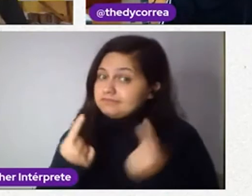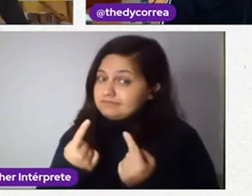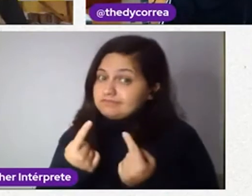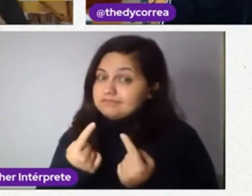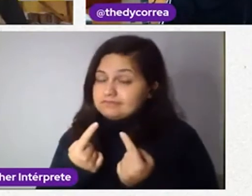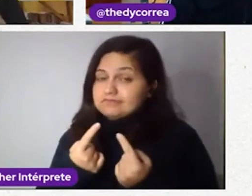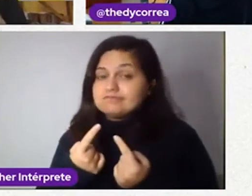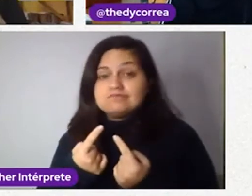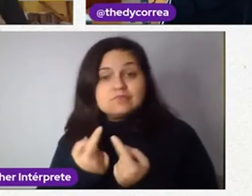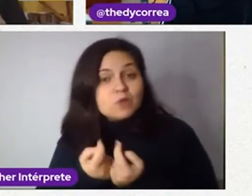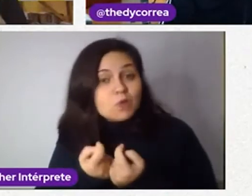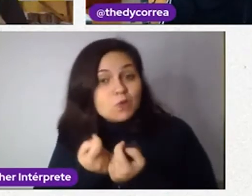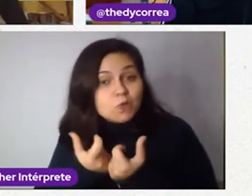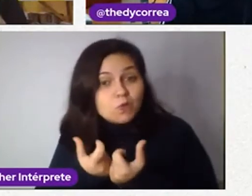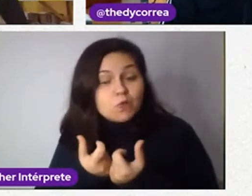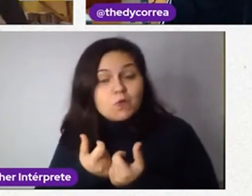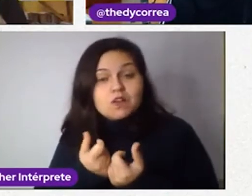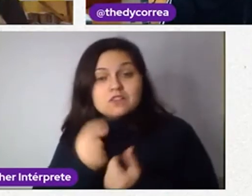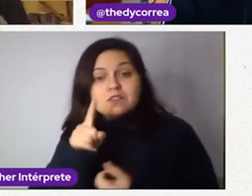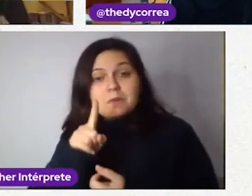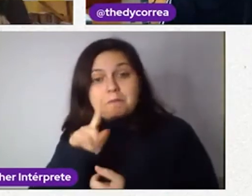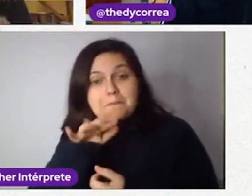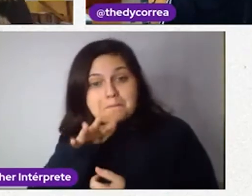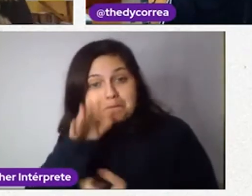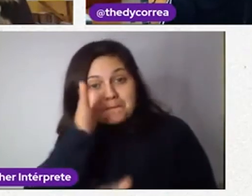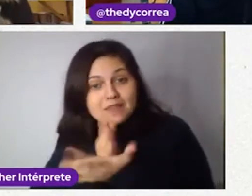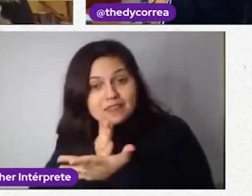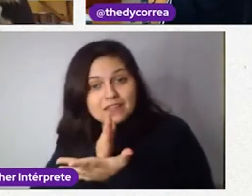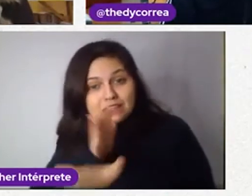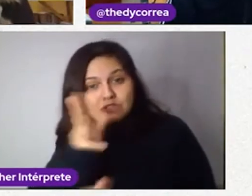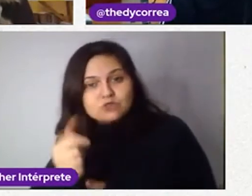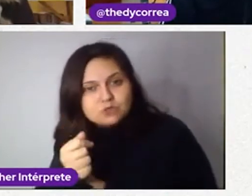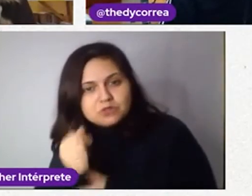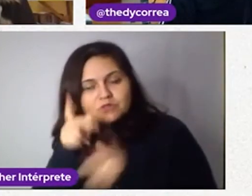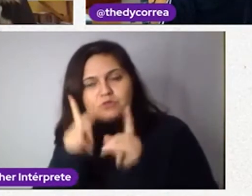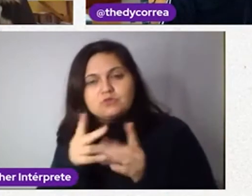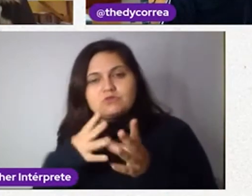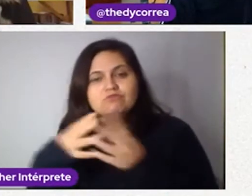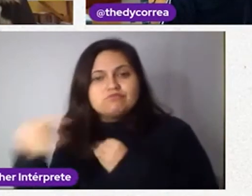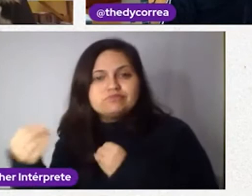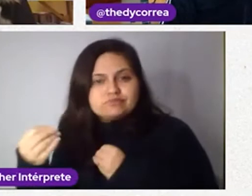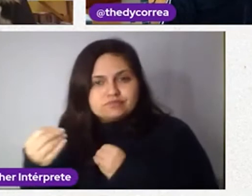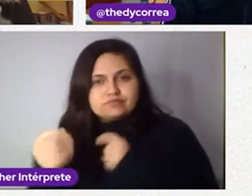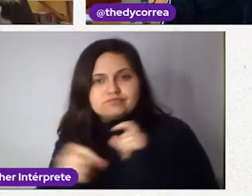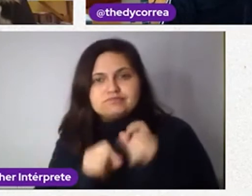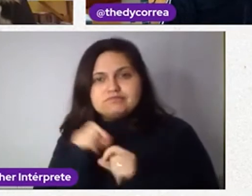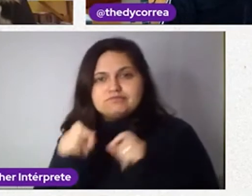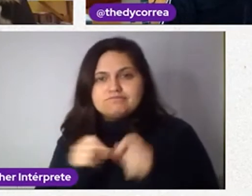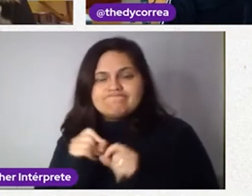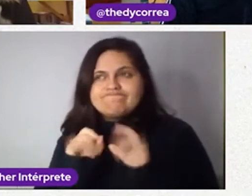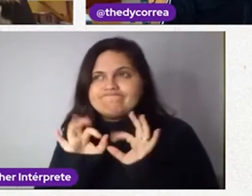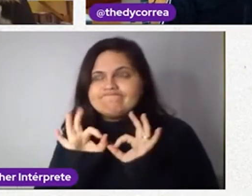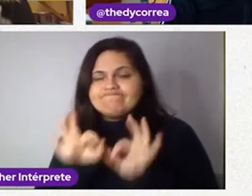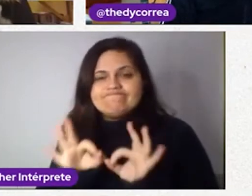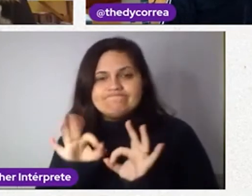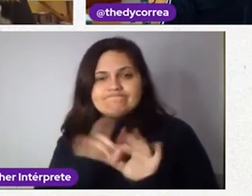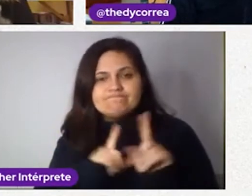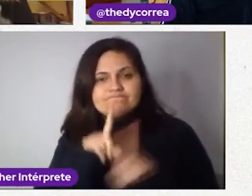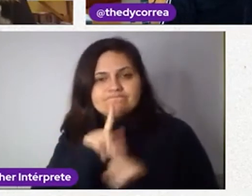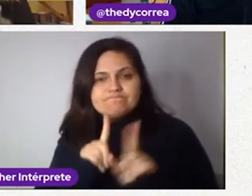são quase 500 mil de pessoas que se foram e que certamente tinham